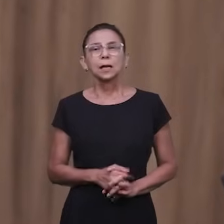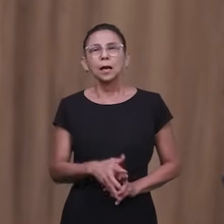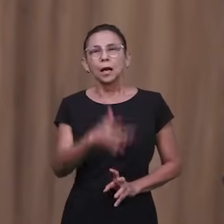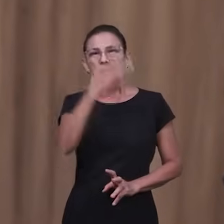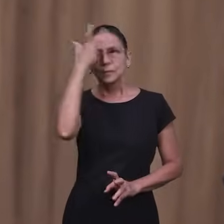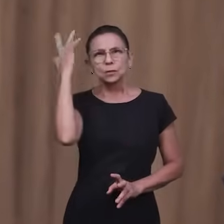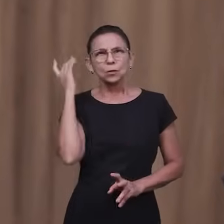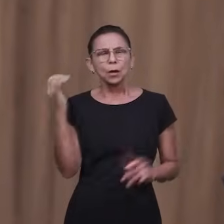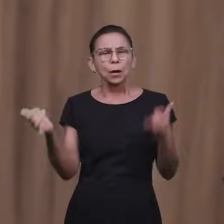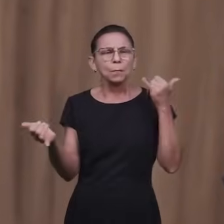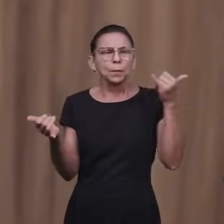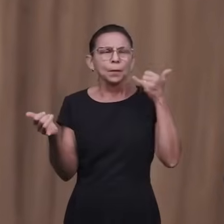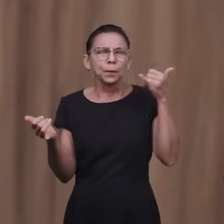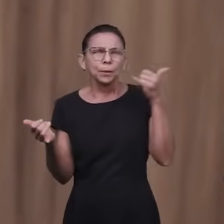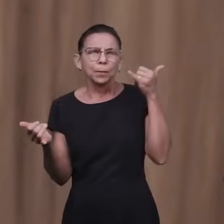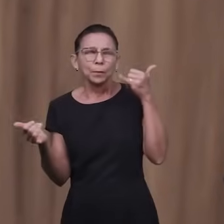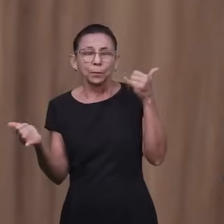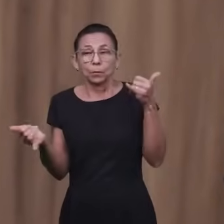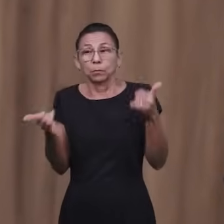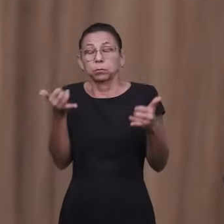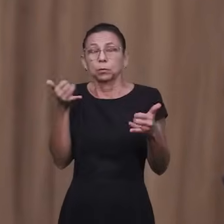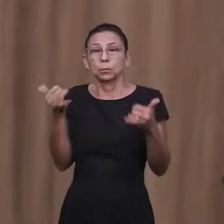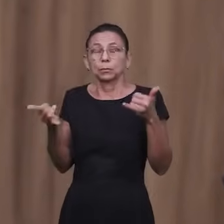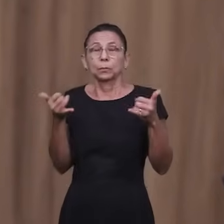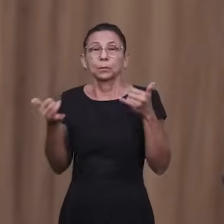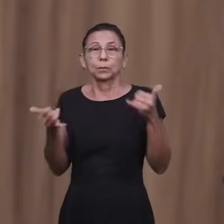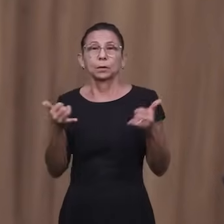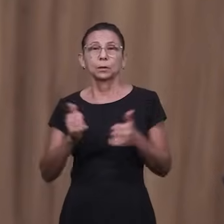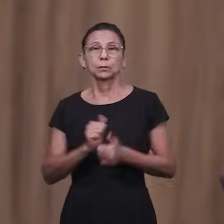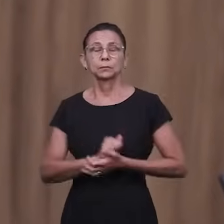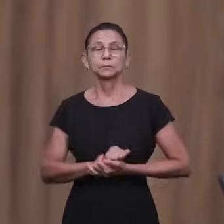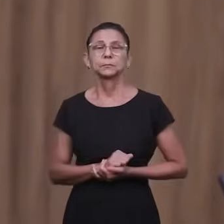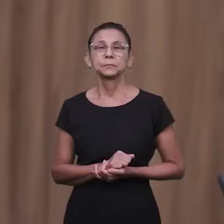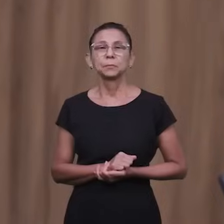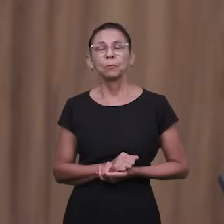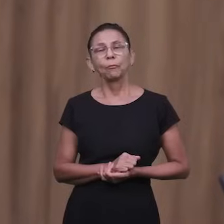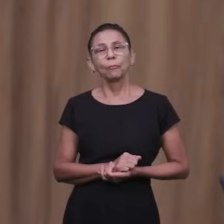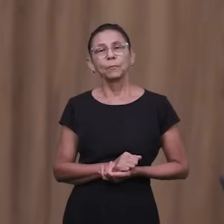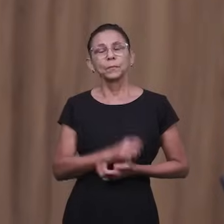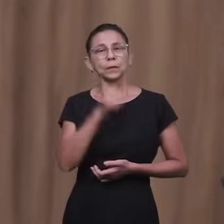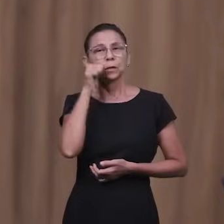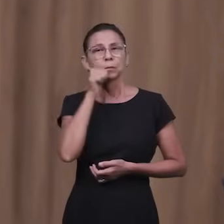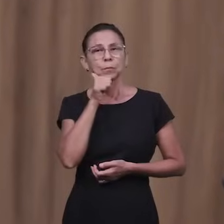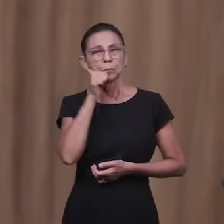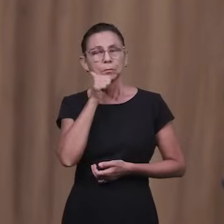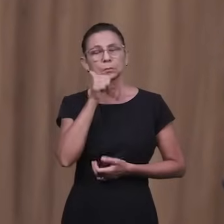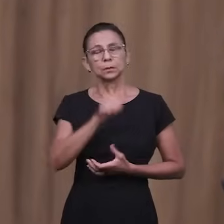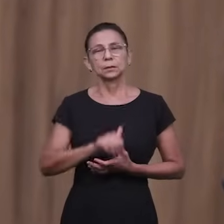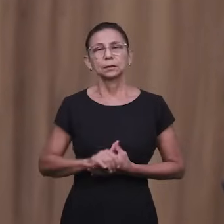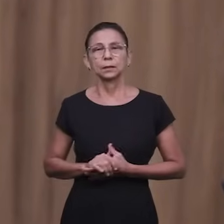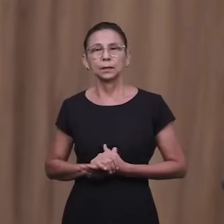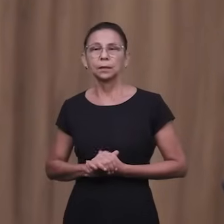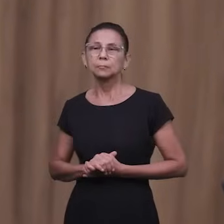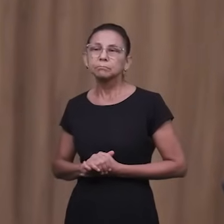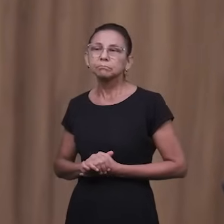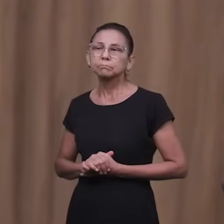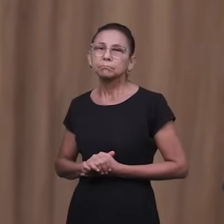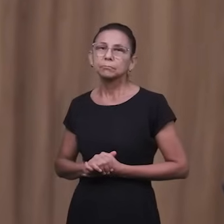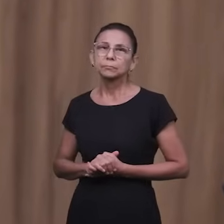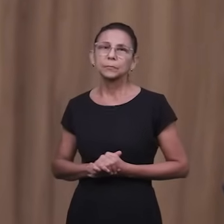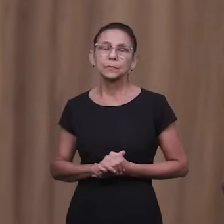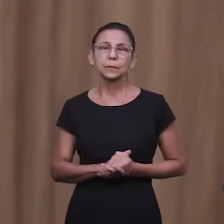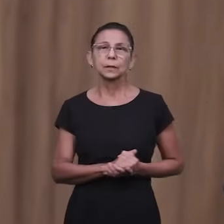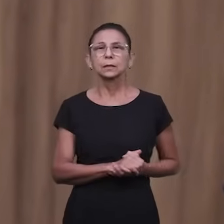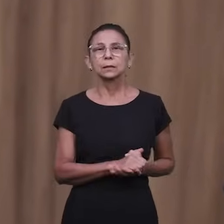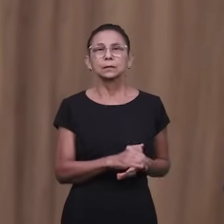né, sudeste, ela estava com uma situação de ordem familiar muito difícil e já tinha